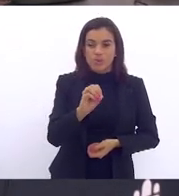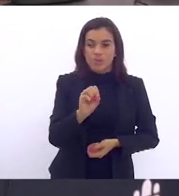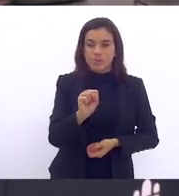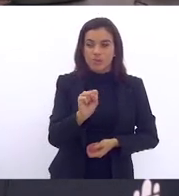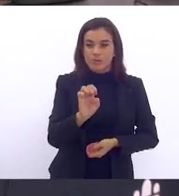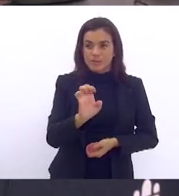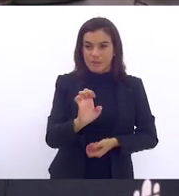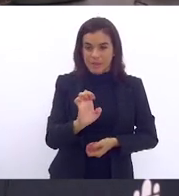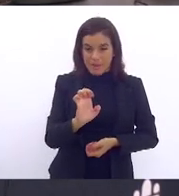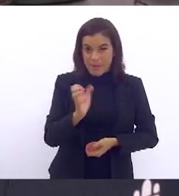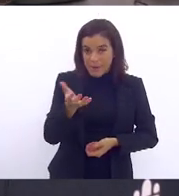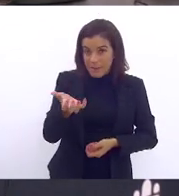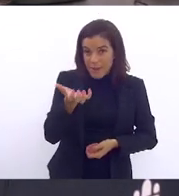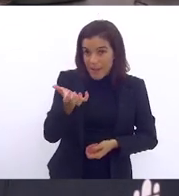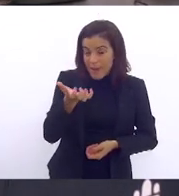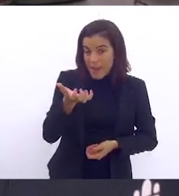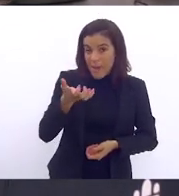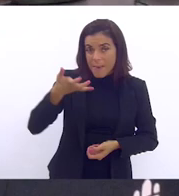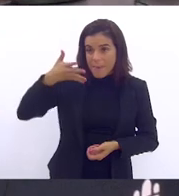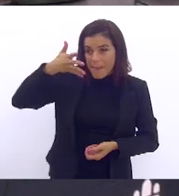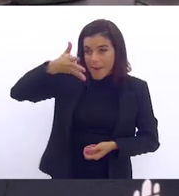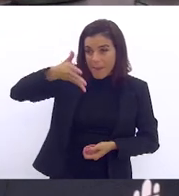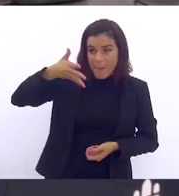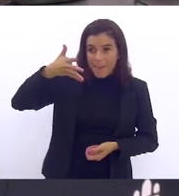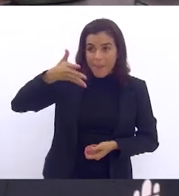palavra agora ou o senhor